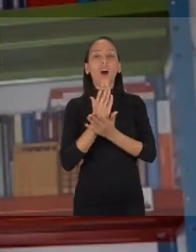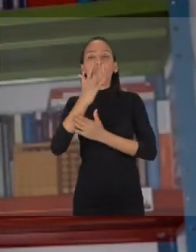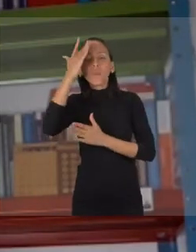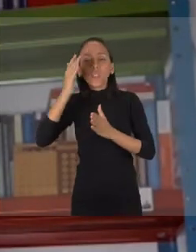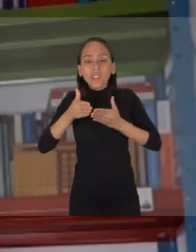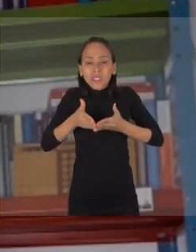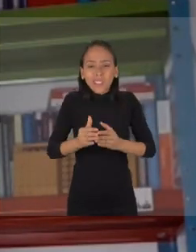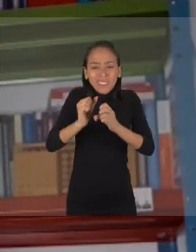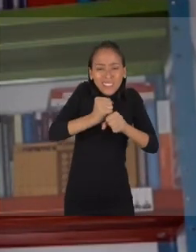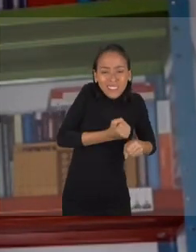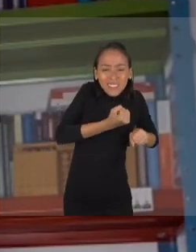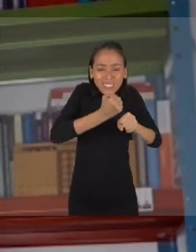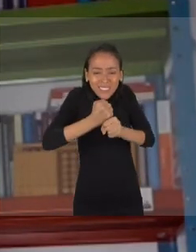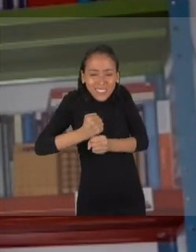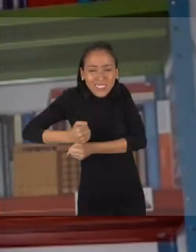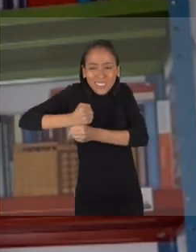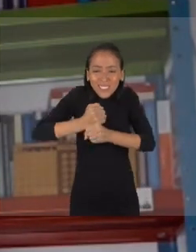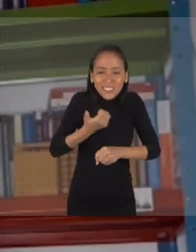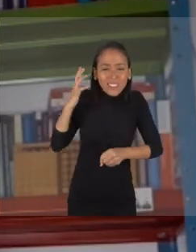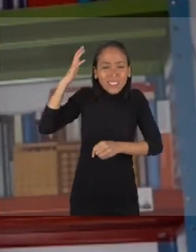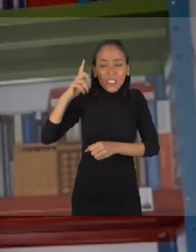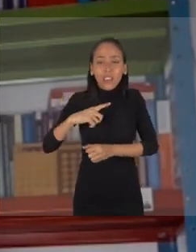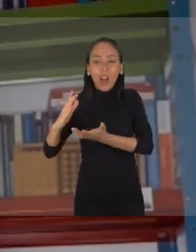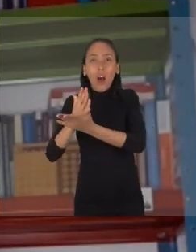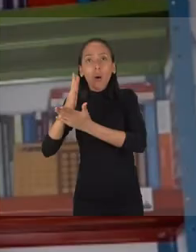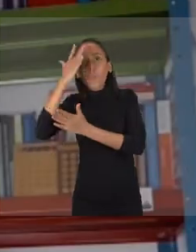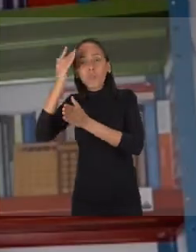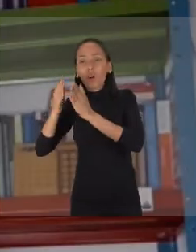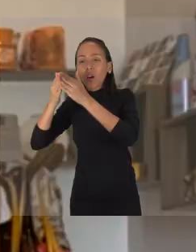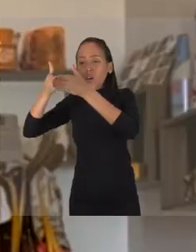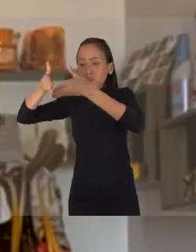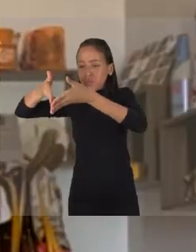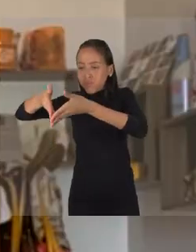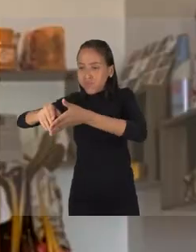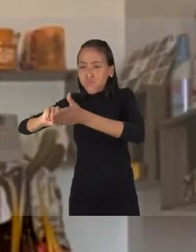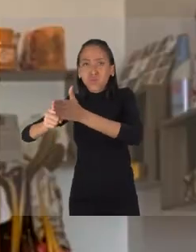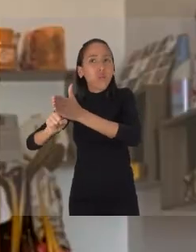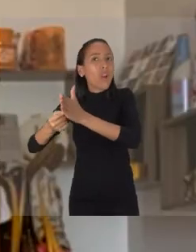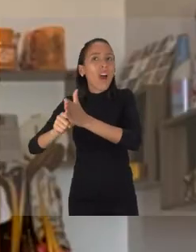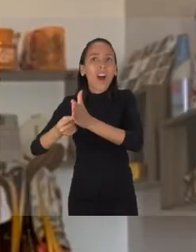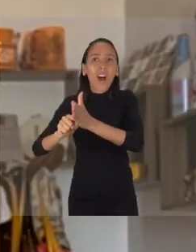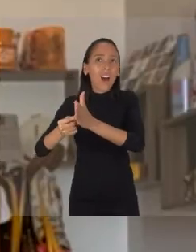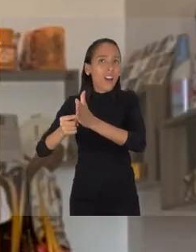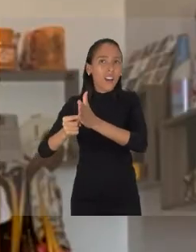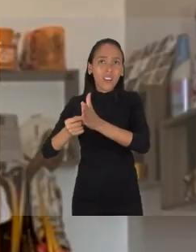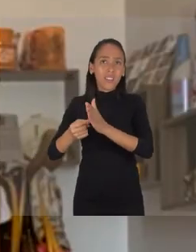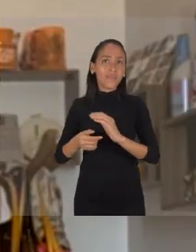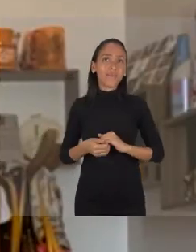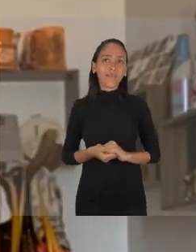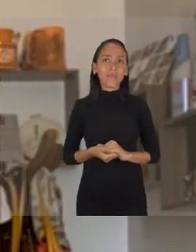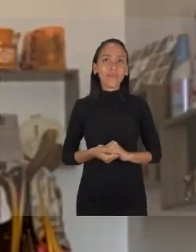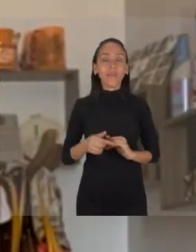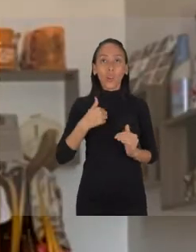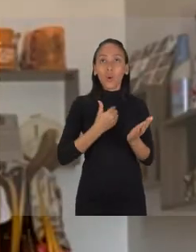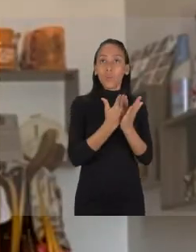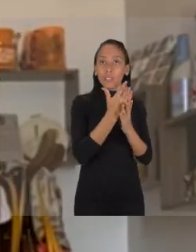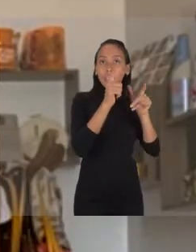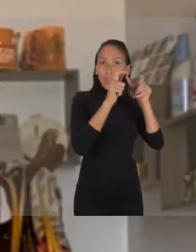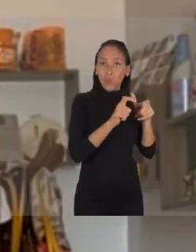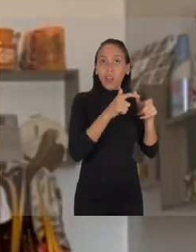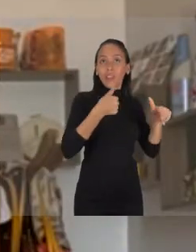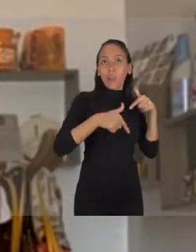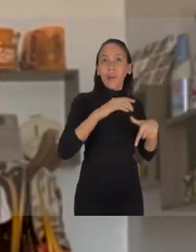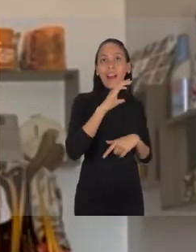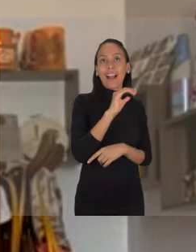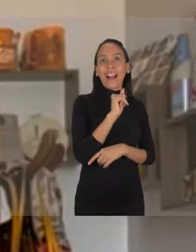em caiaque, outras estão praticamente afundando. Comecei trabalhando em CAS, né?